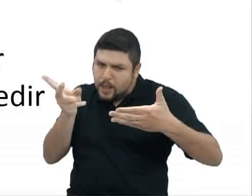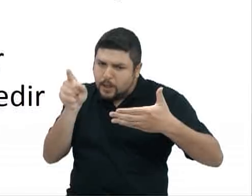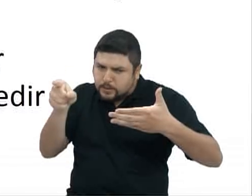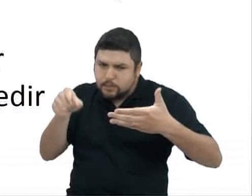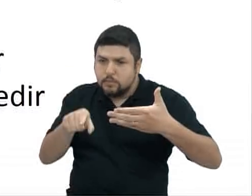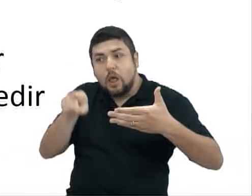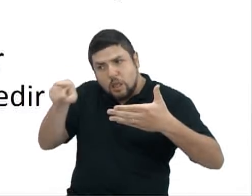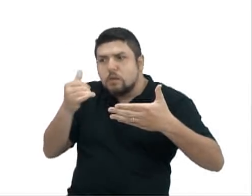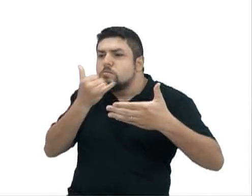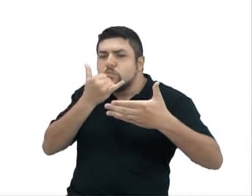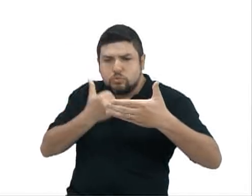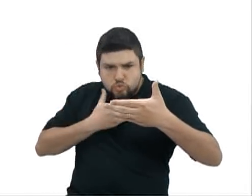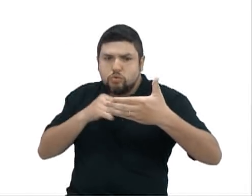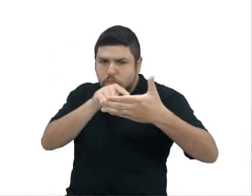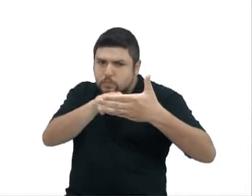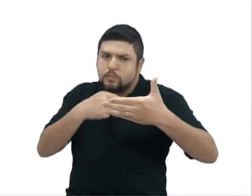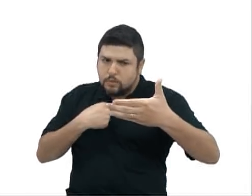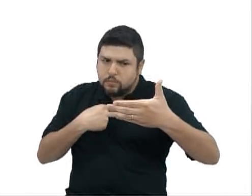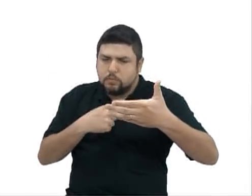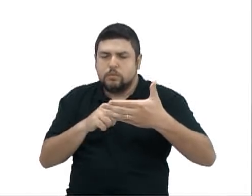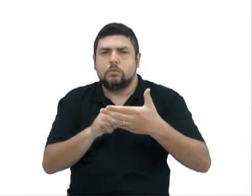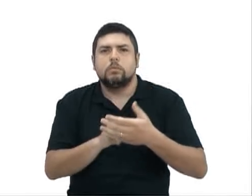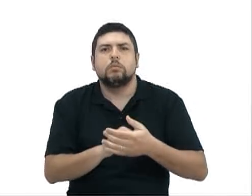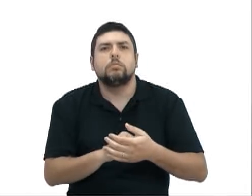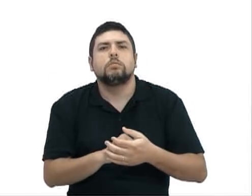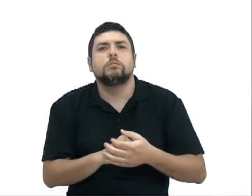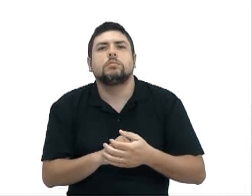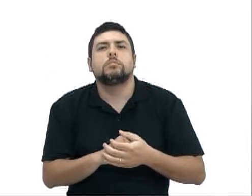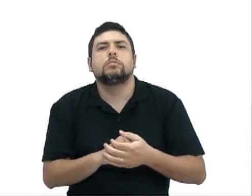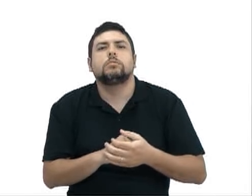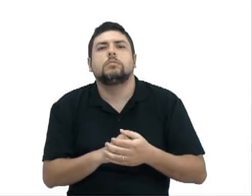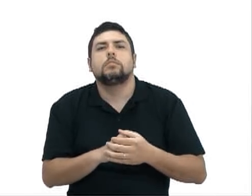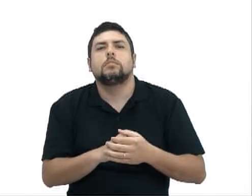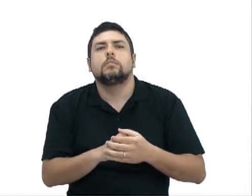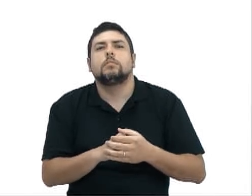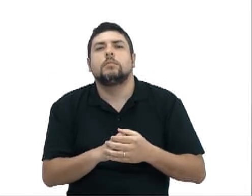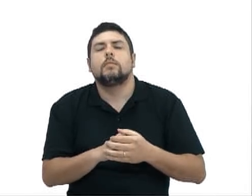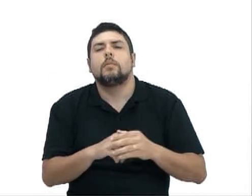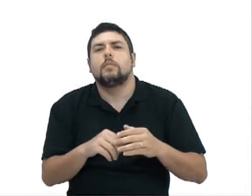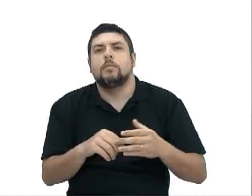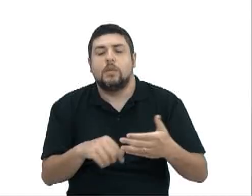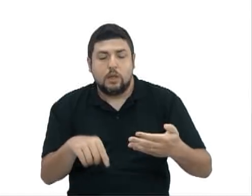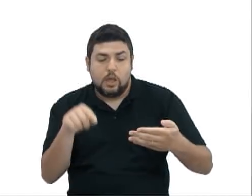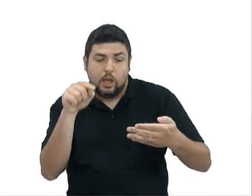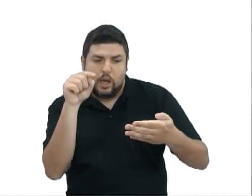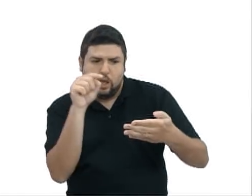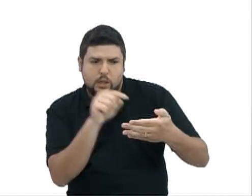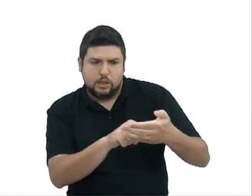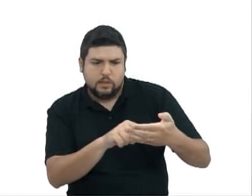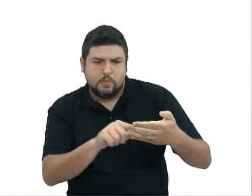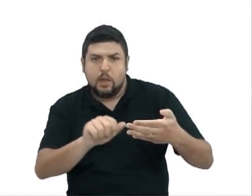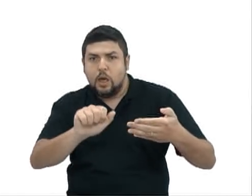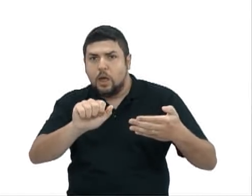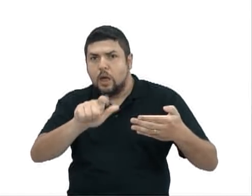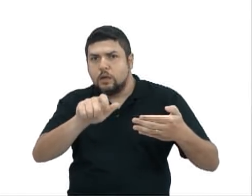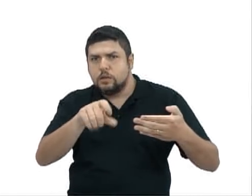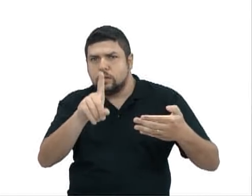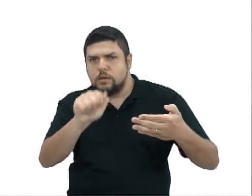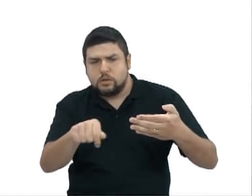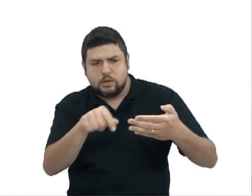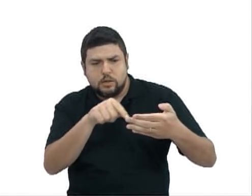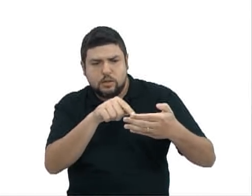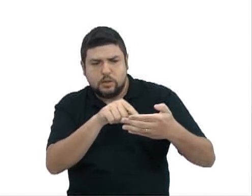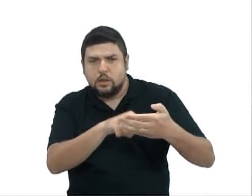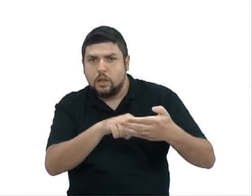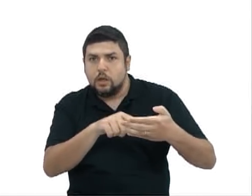pedir desculpas. Continua, né? E da minha agenda, ela não podia nem ter chegado perto.